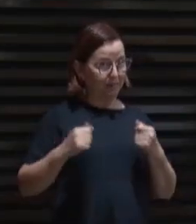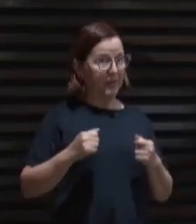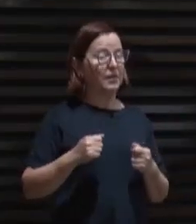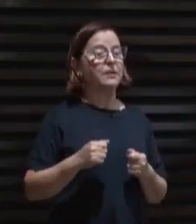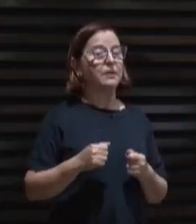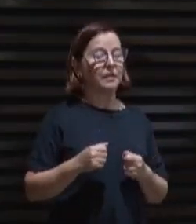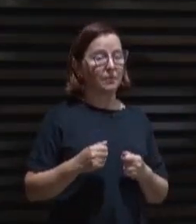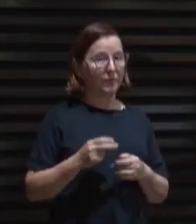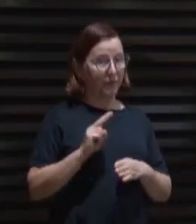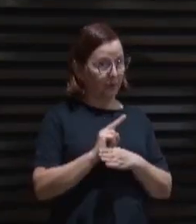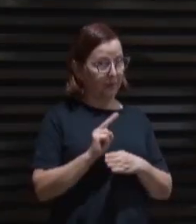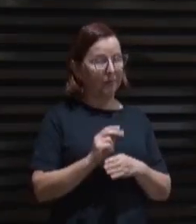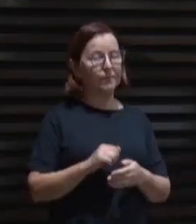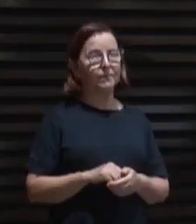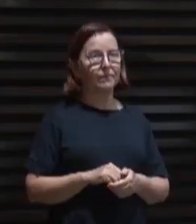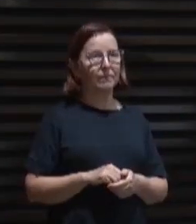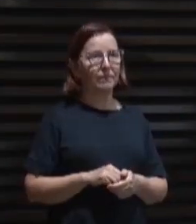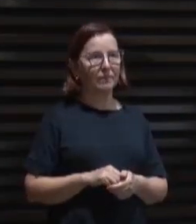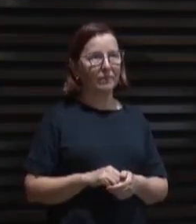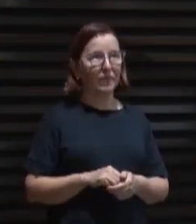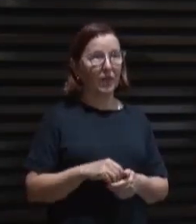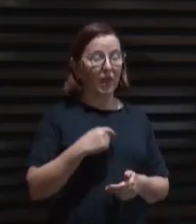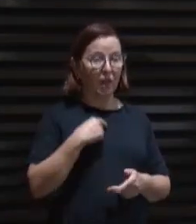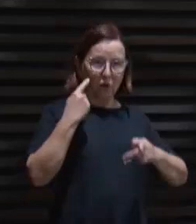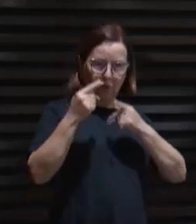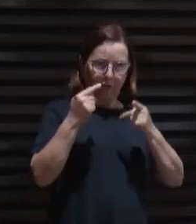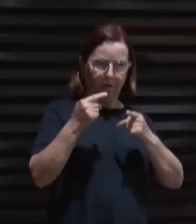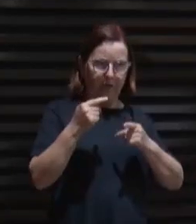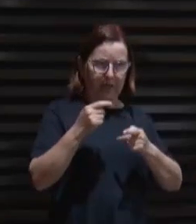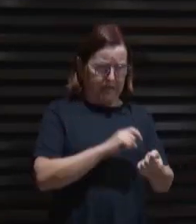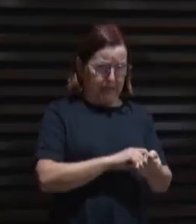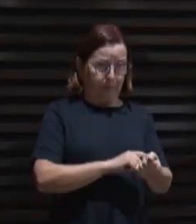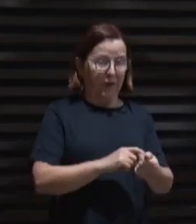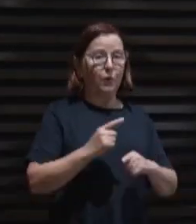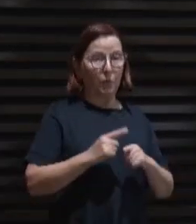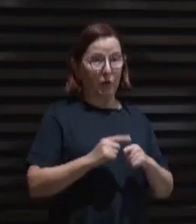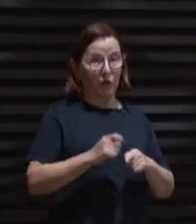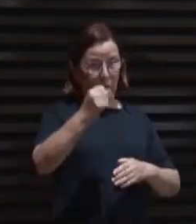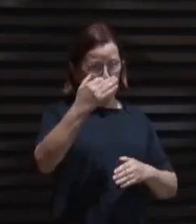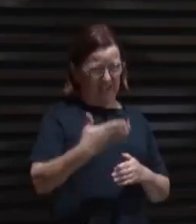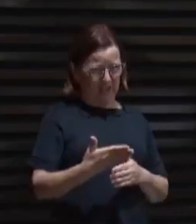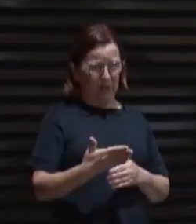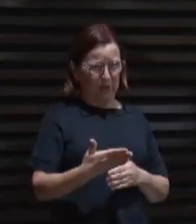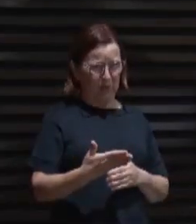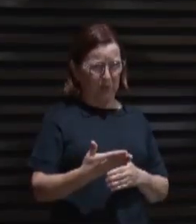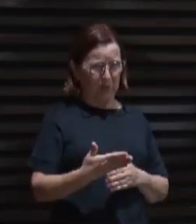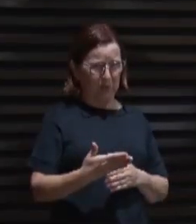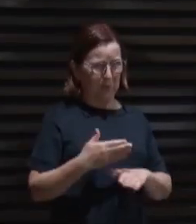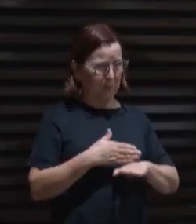cuidados. Eu falei agora com um pouco de rispidez, de dureza, porque o assunto me fere o coração.